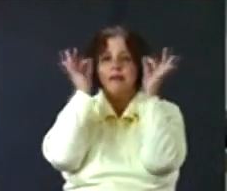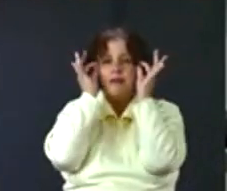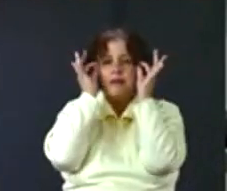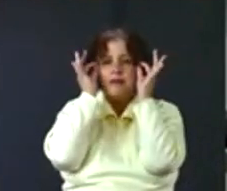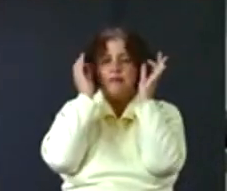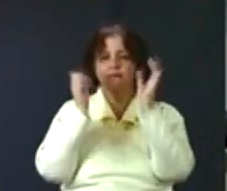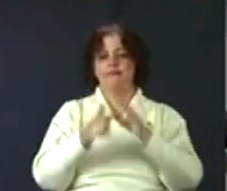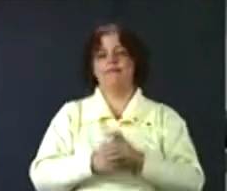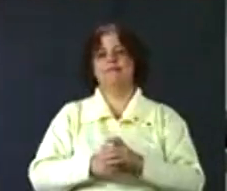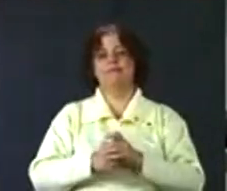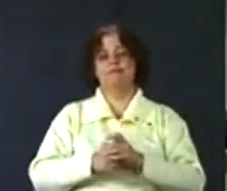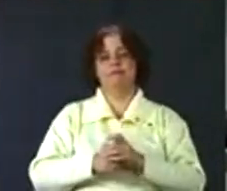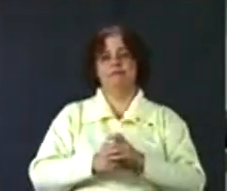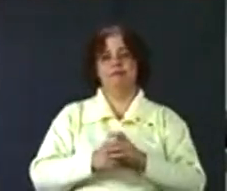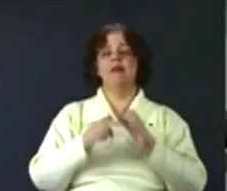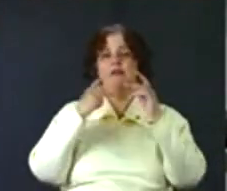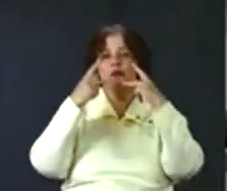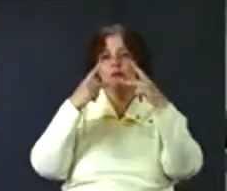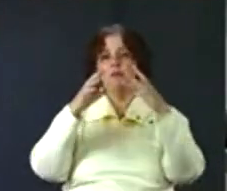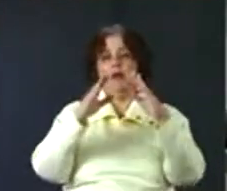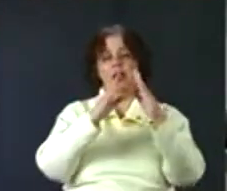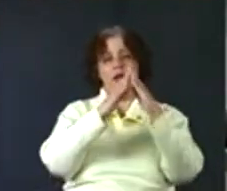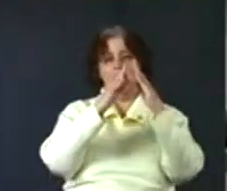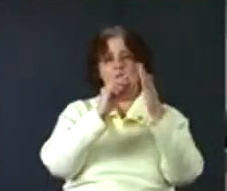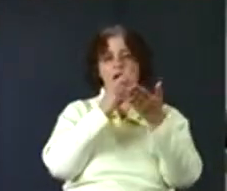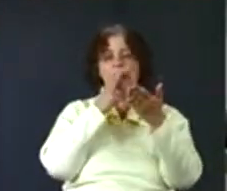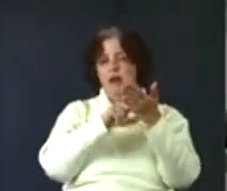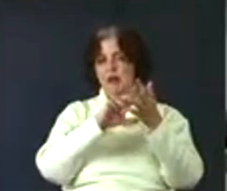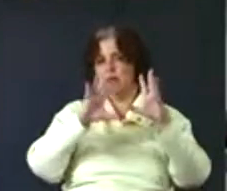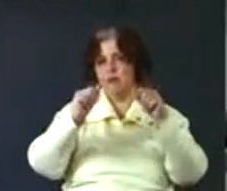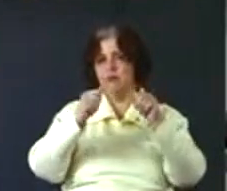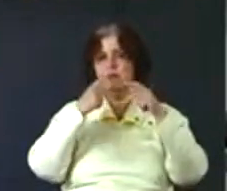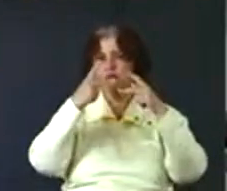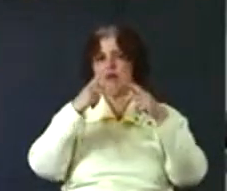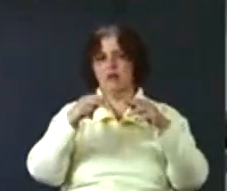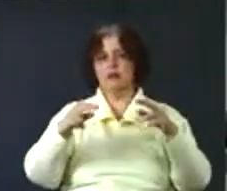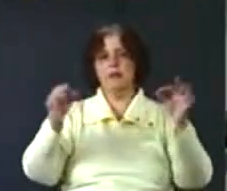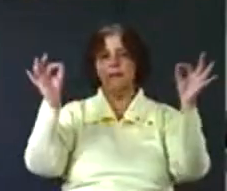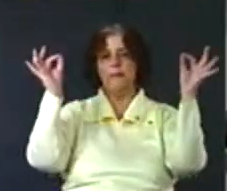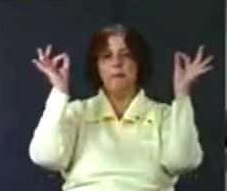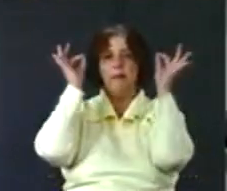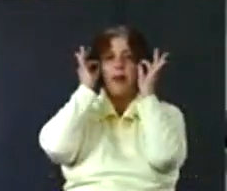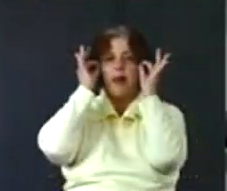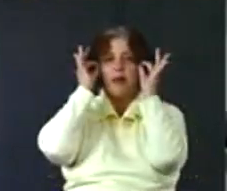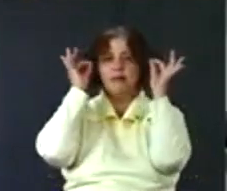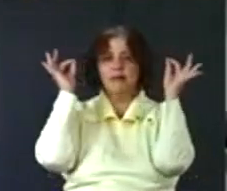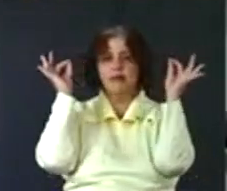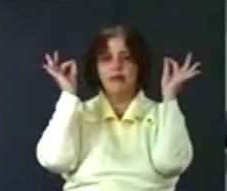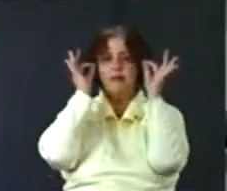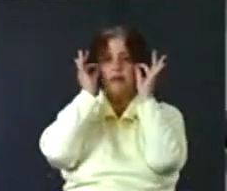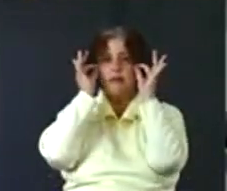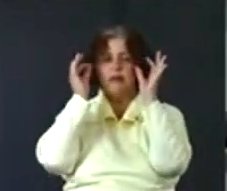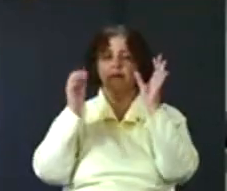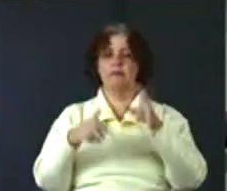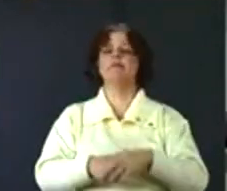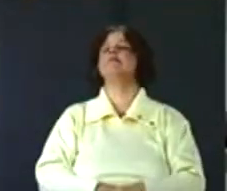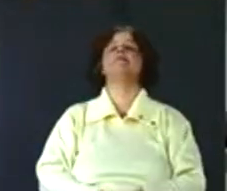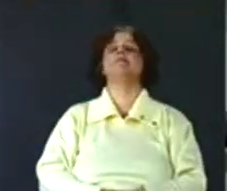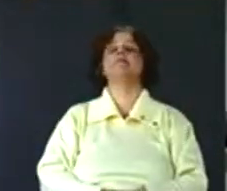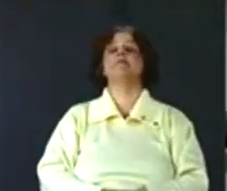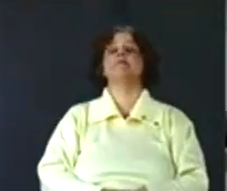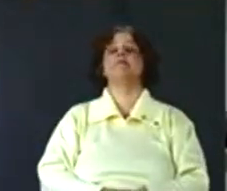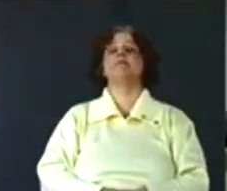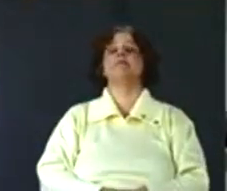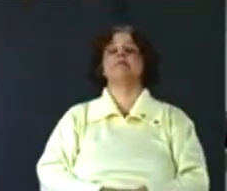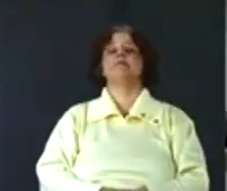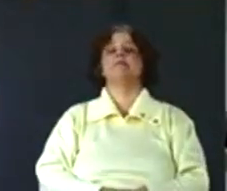igrejas. Parece uma redundância dizer quem tem ouvidos, ouça. Como assim, pastor? Mas ele não